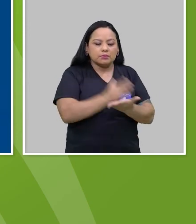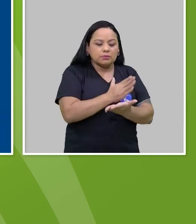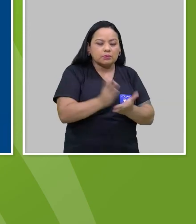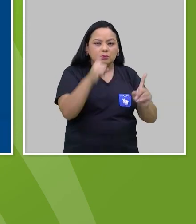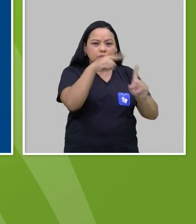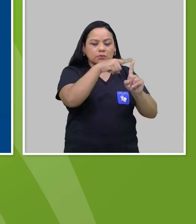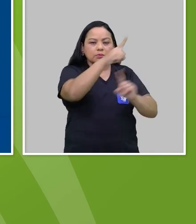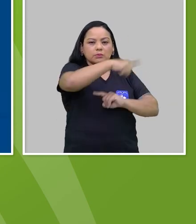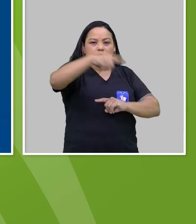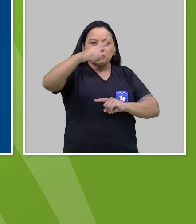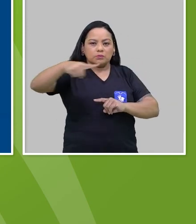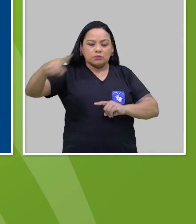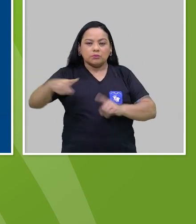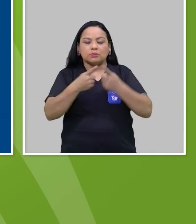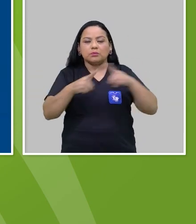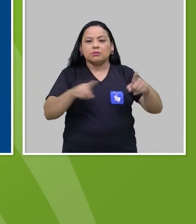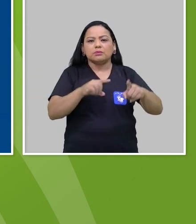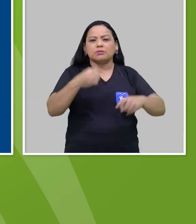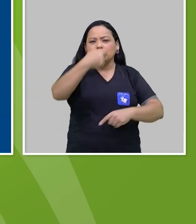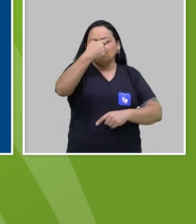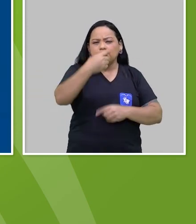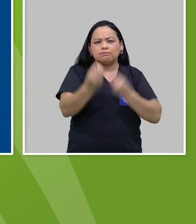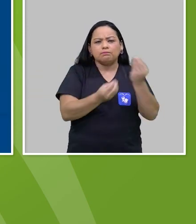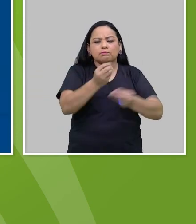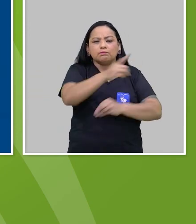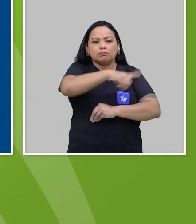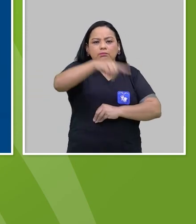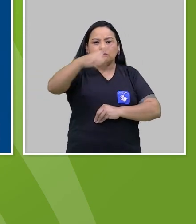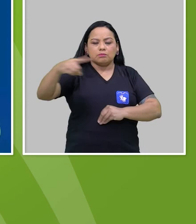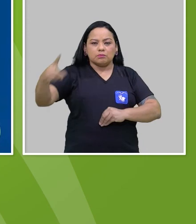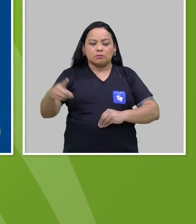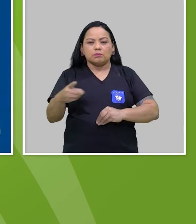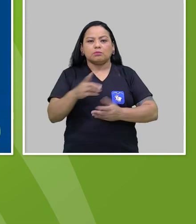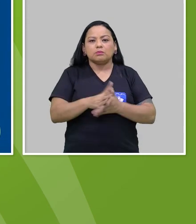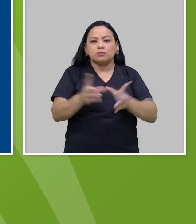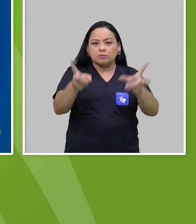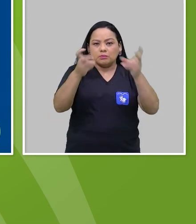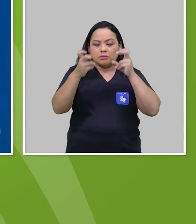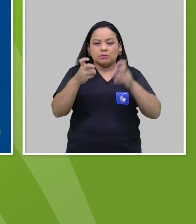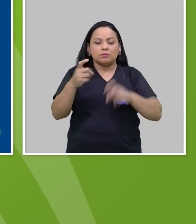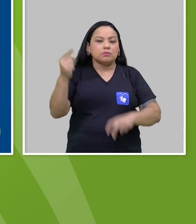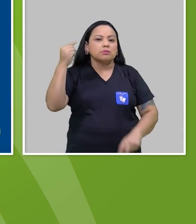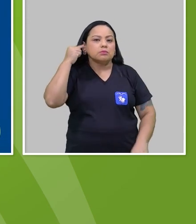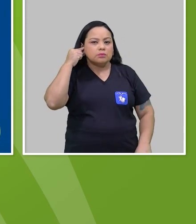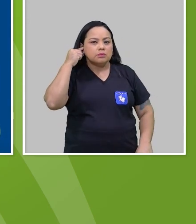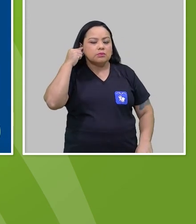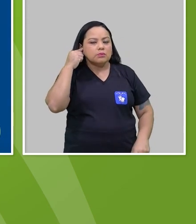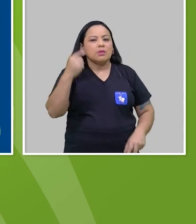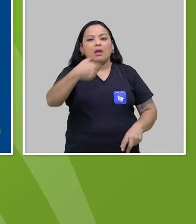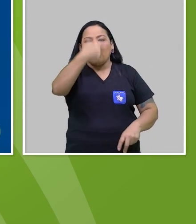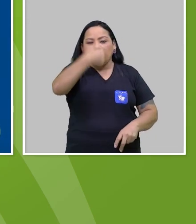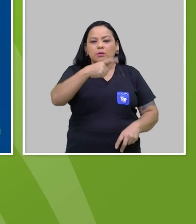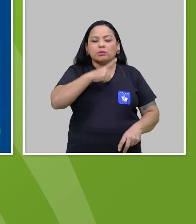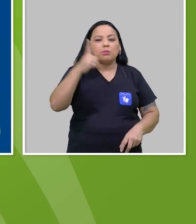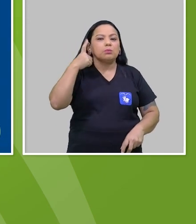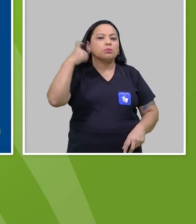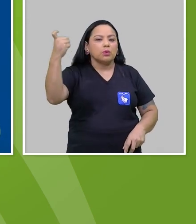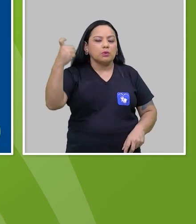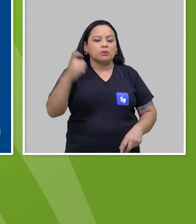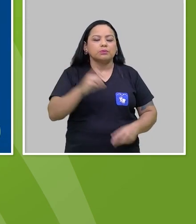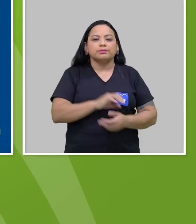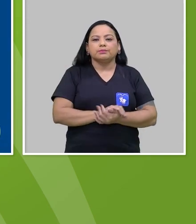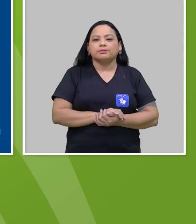ondas mecânicas. Só que quando essa onda ela é percebida pelo meu ouvido, aí eu tenho o som,